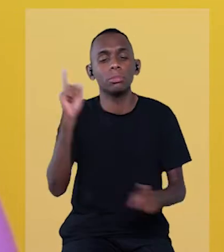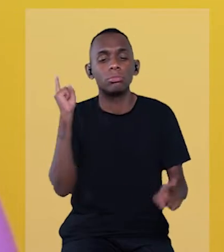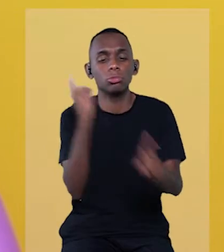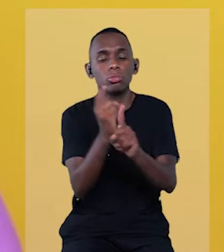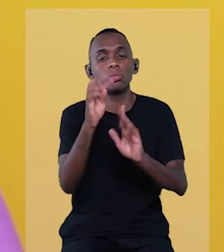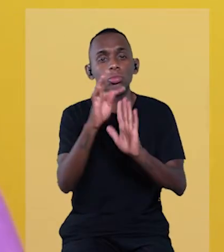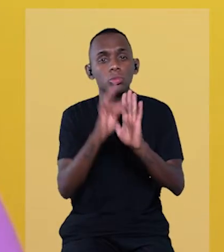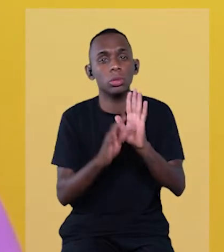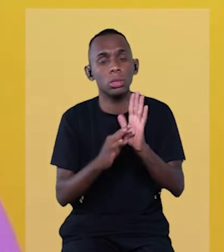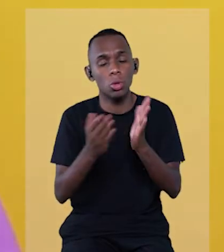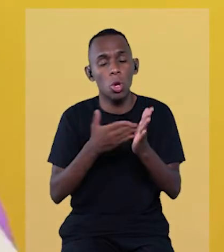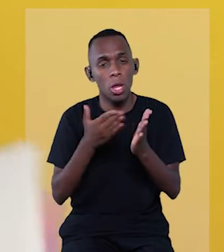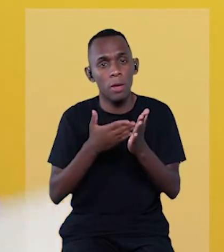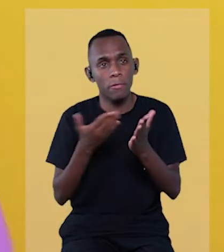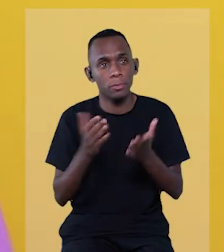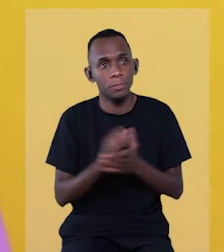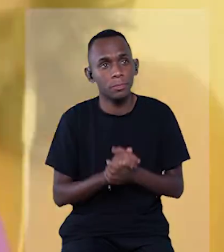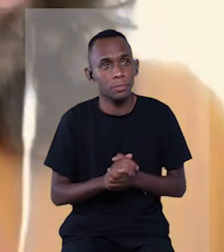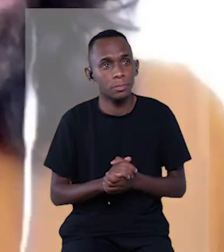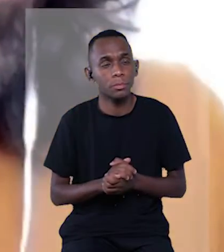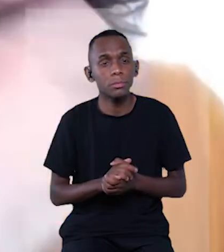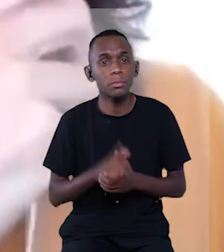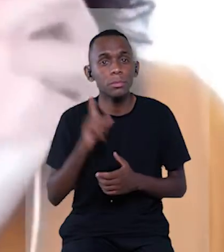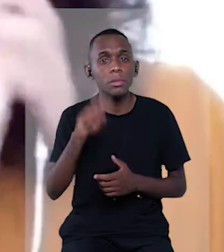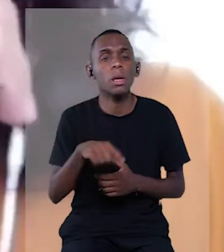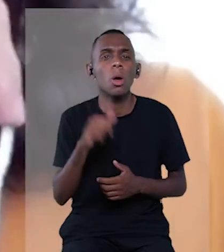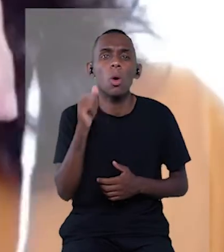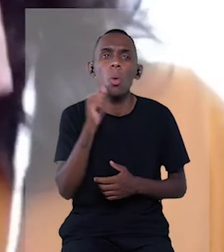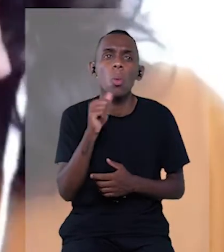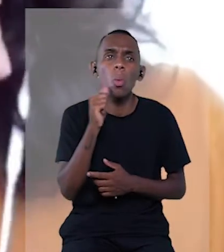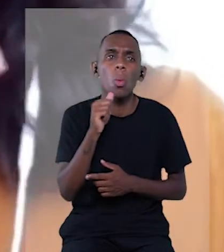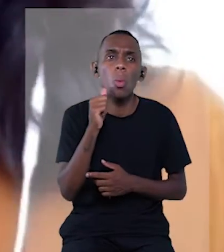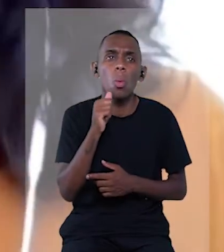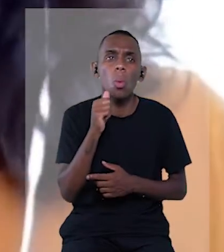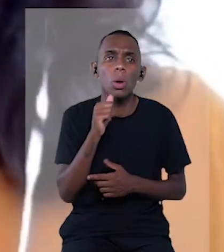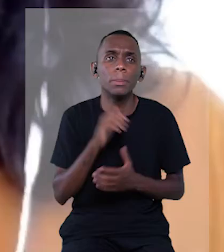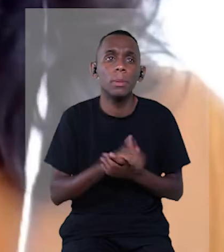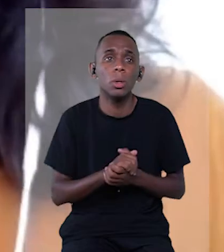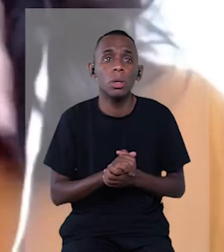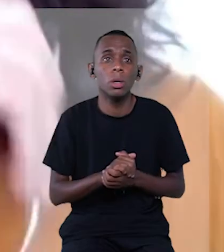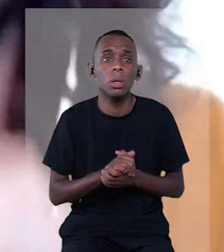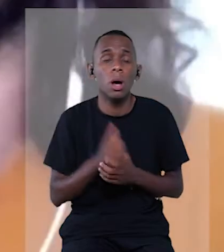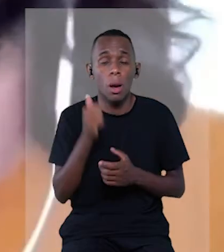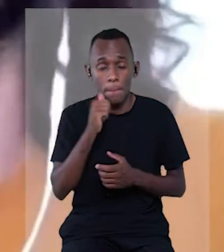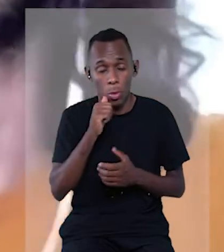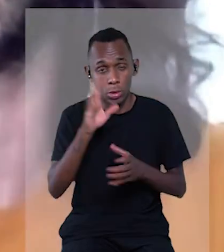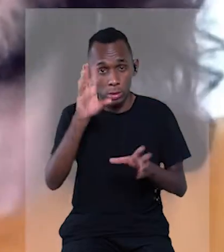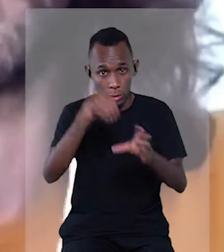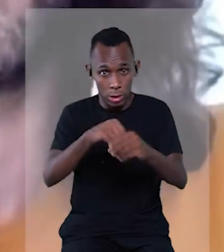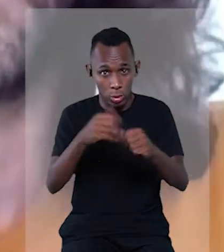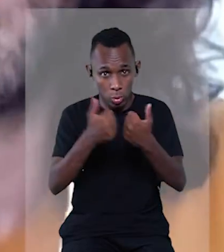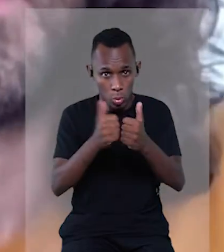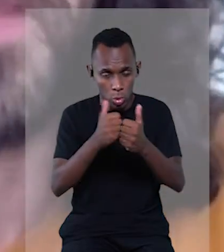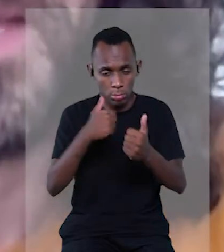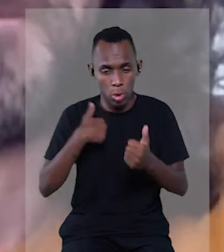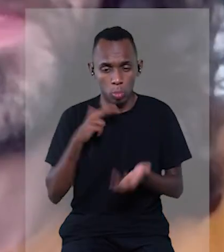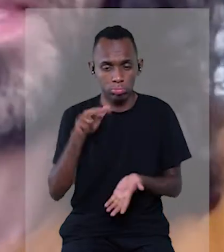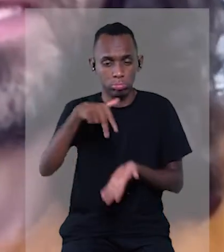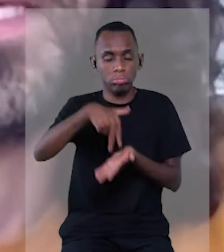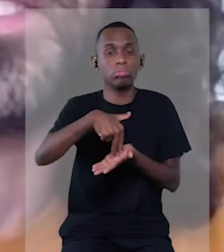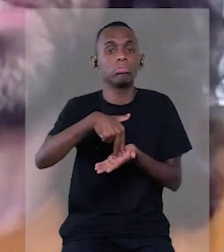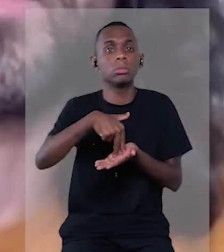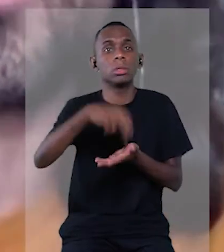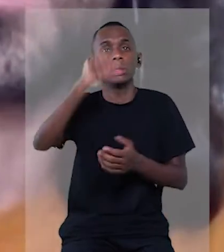aqui no livro agora, mas é o texto de uma moça... Uma moça foi dentro do ônibus, eu estava em